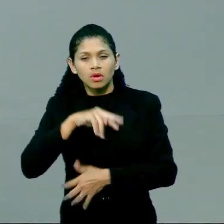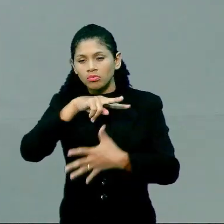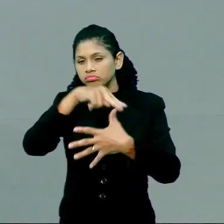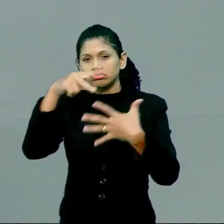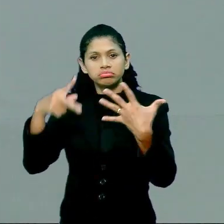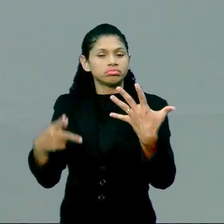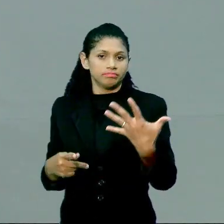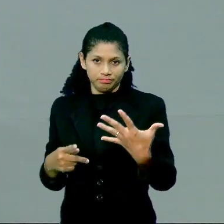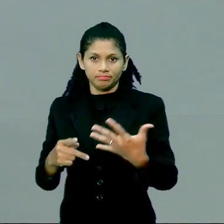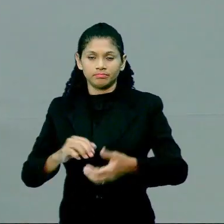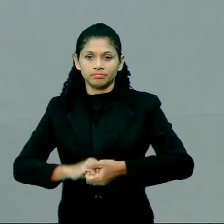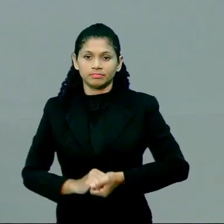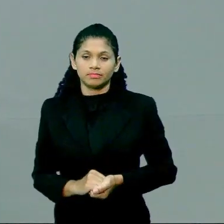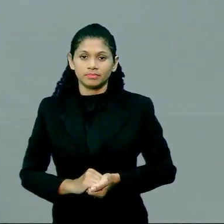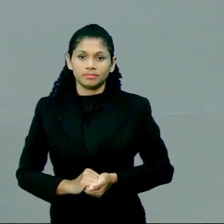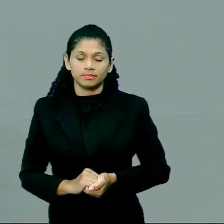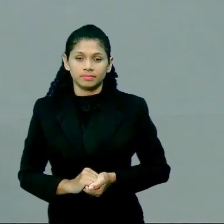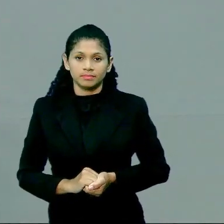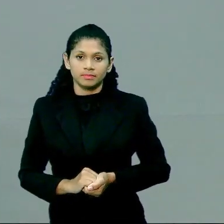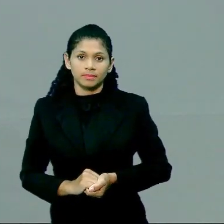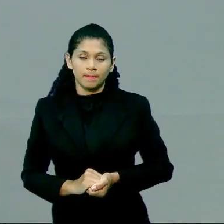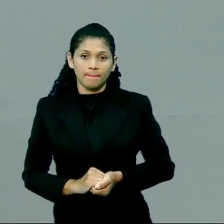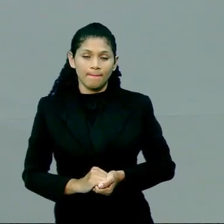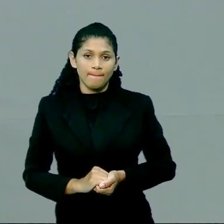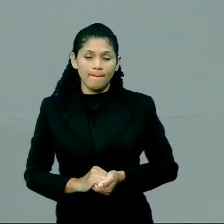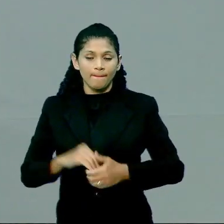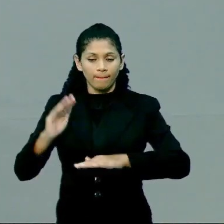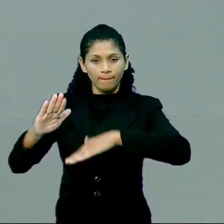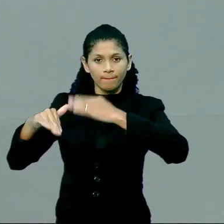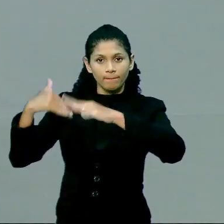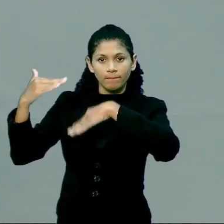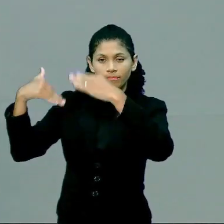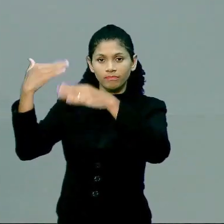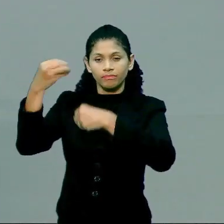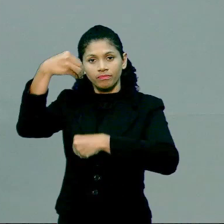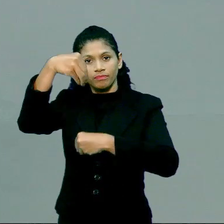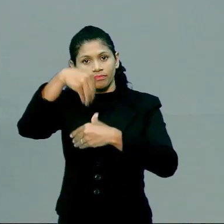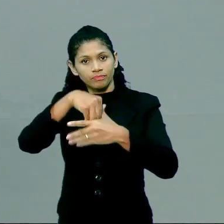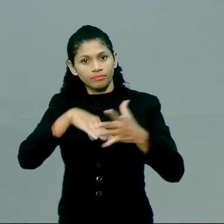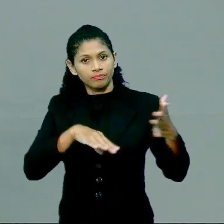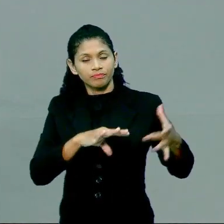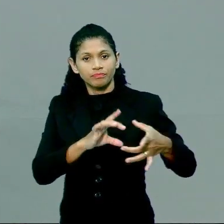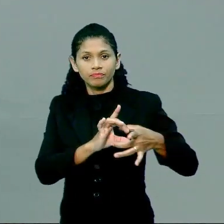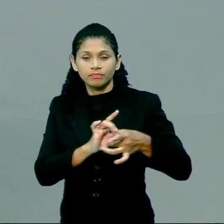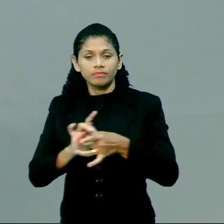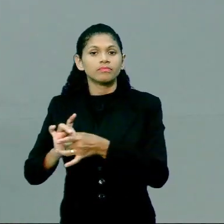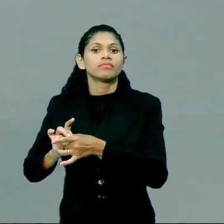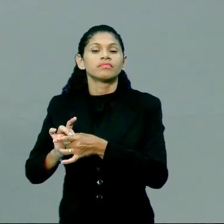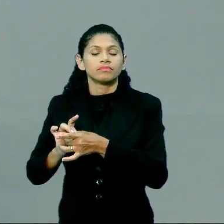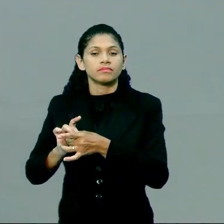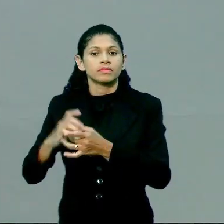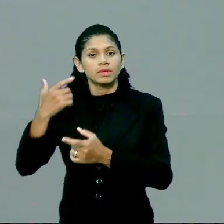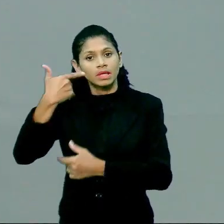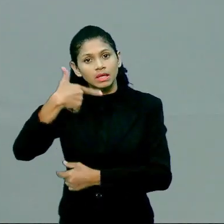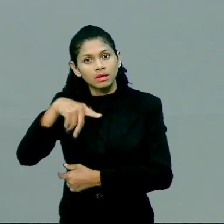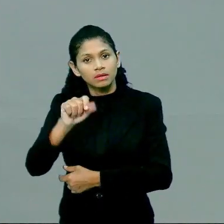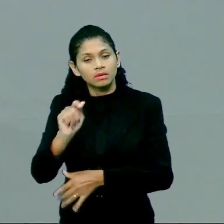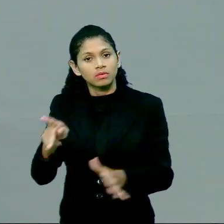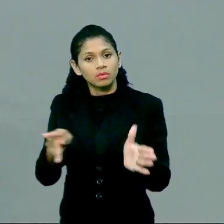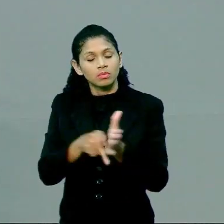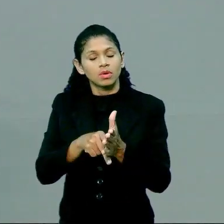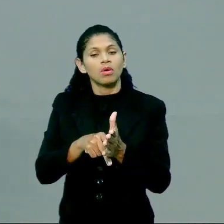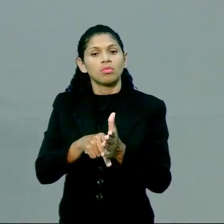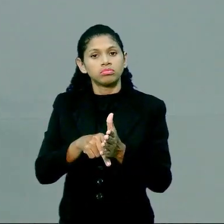expressões idiomáticas E aí elas são construídas dentro do contexto desse dessa língua